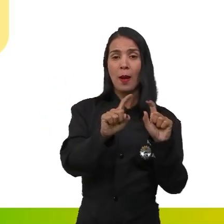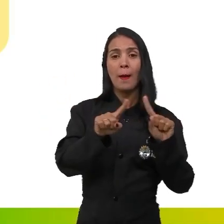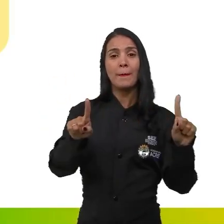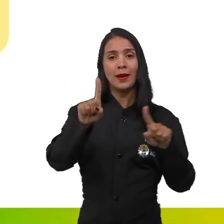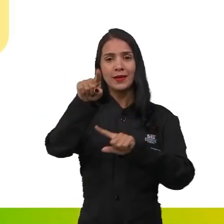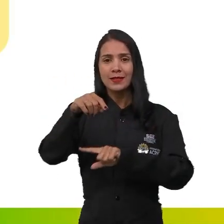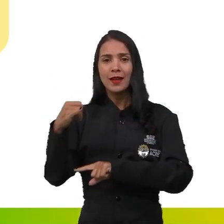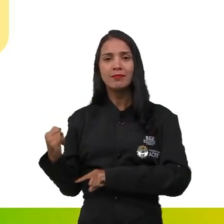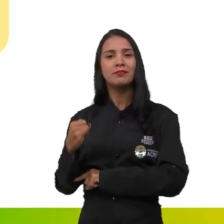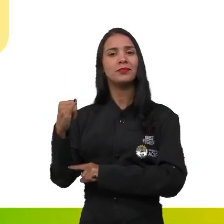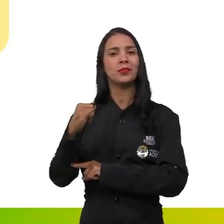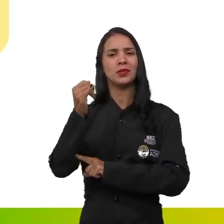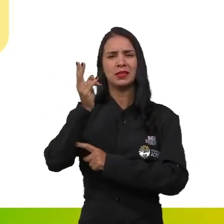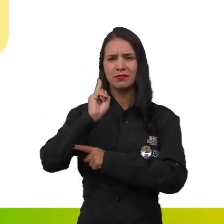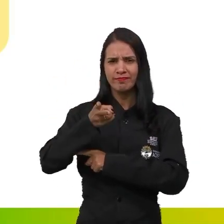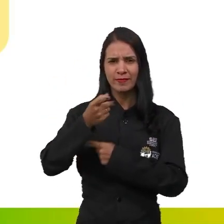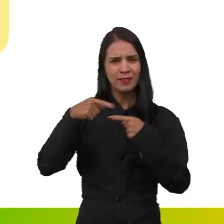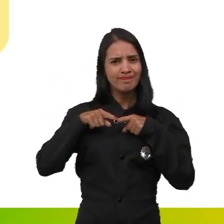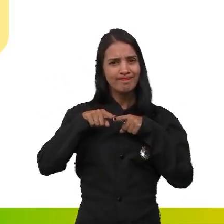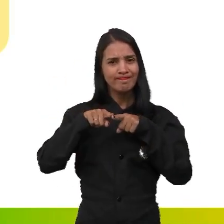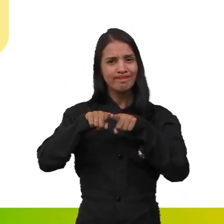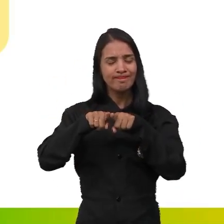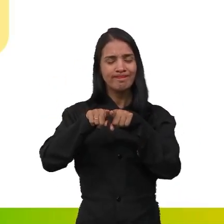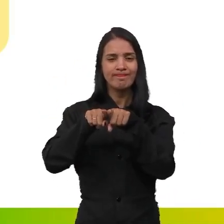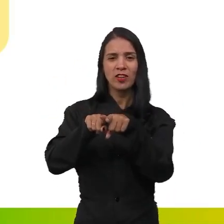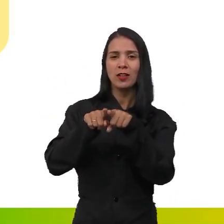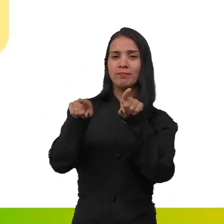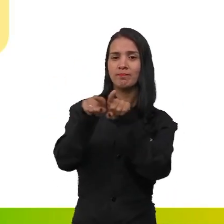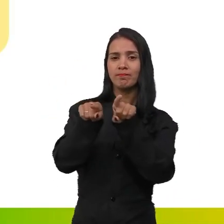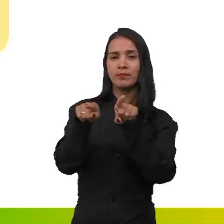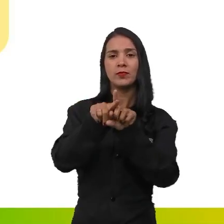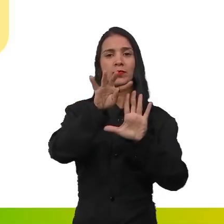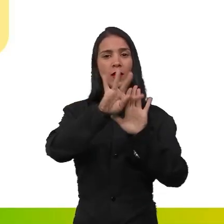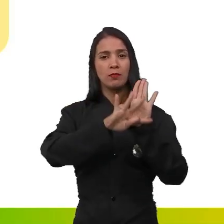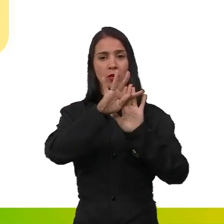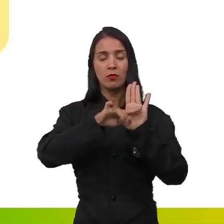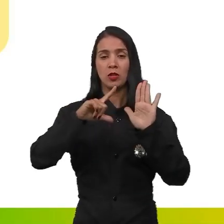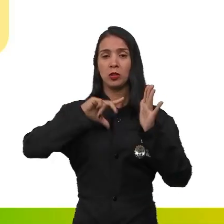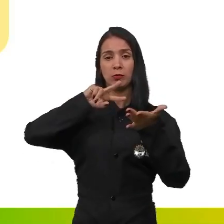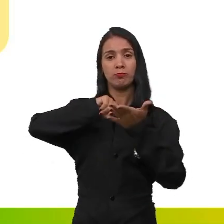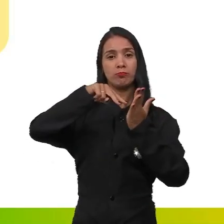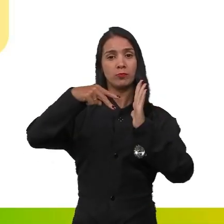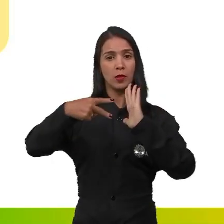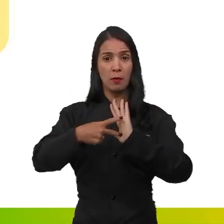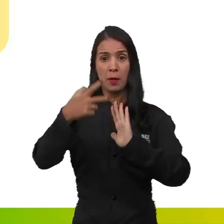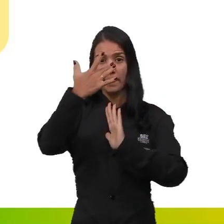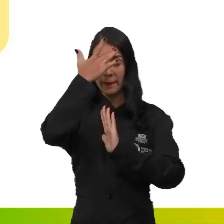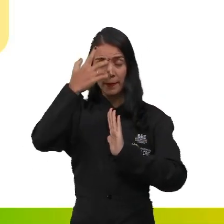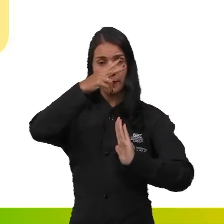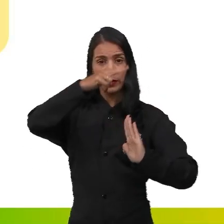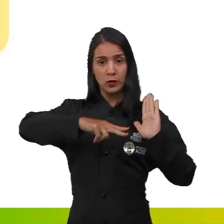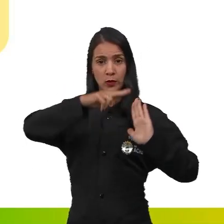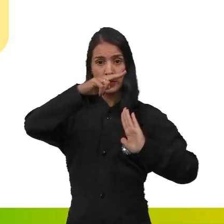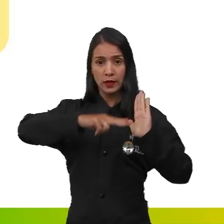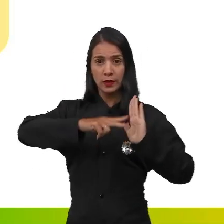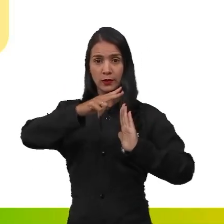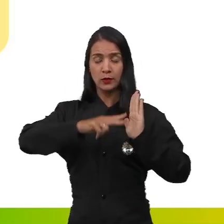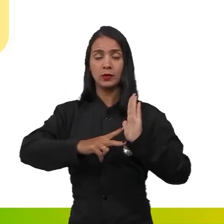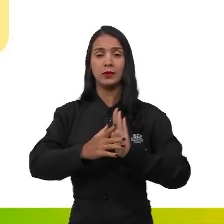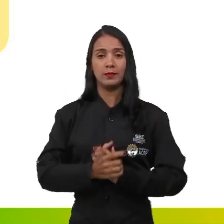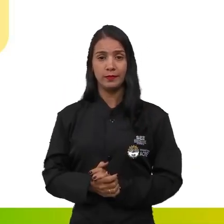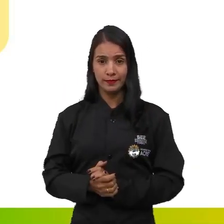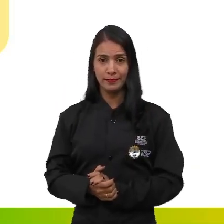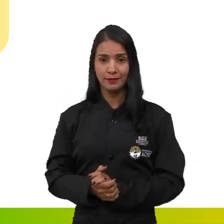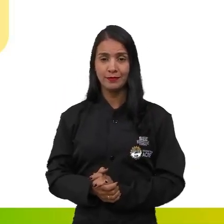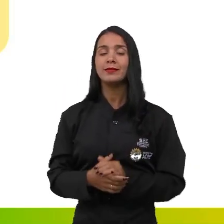mantenha aí essa coesão, essa fluidez textual e que faça sentido para aquele que lê e leve em